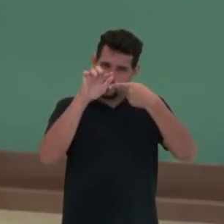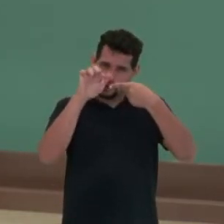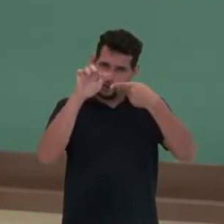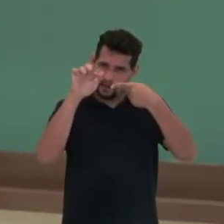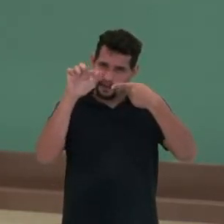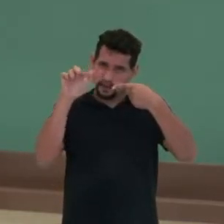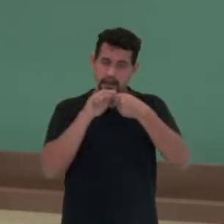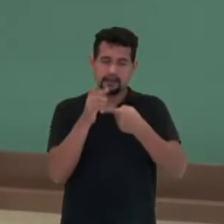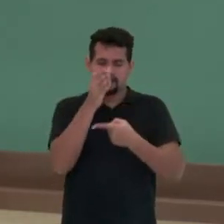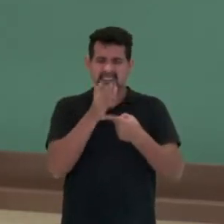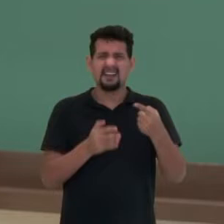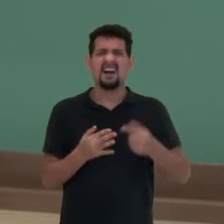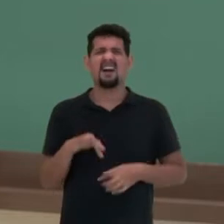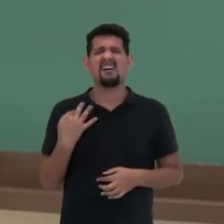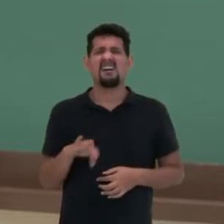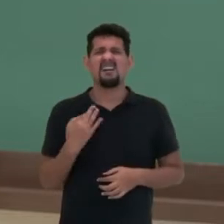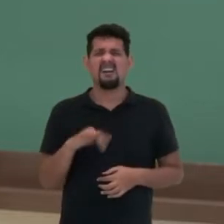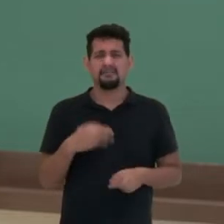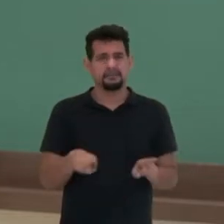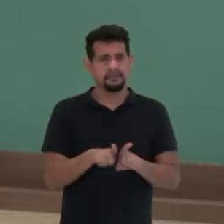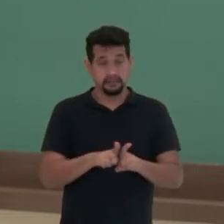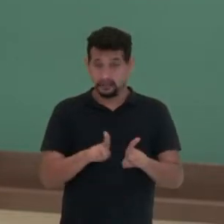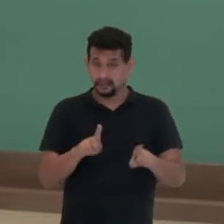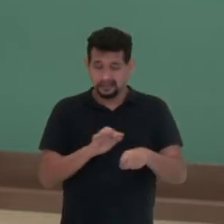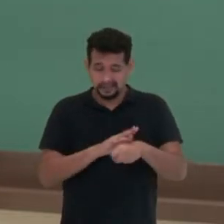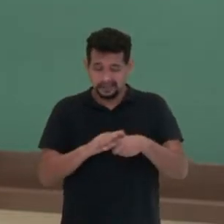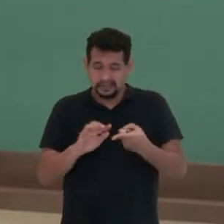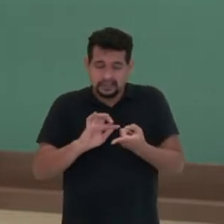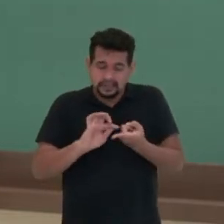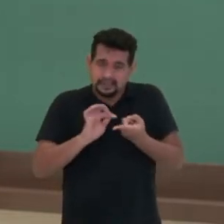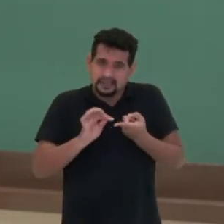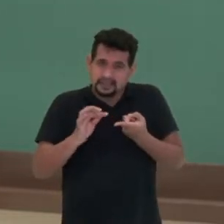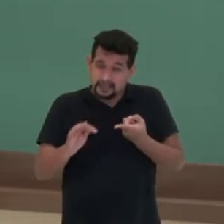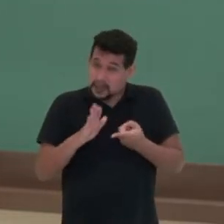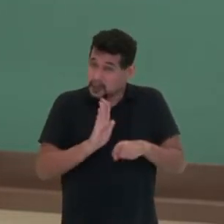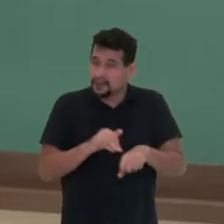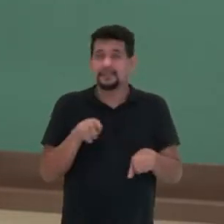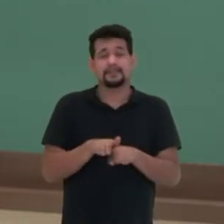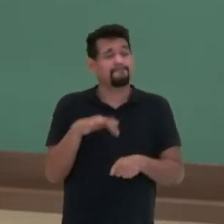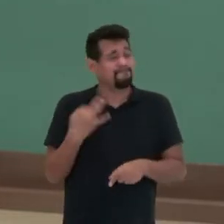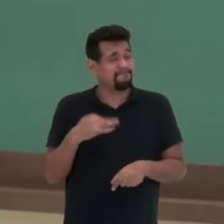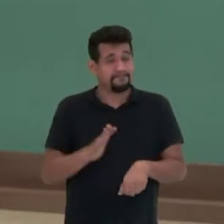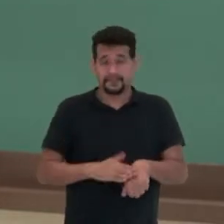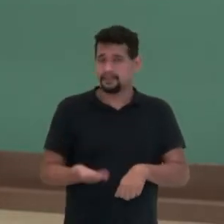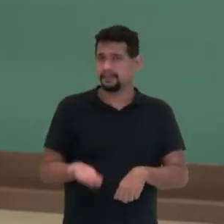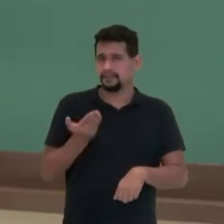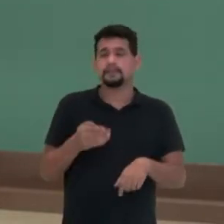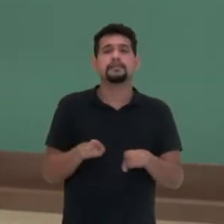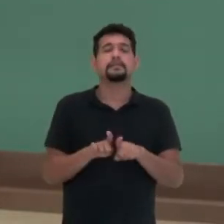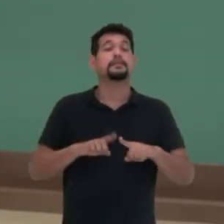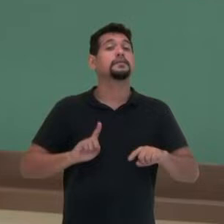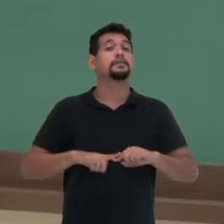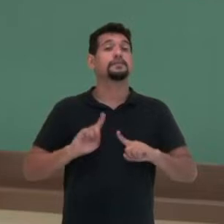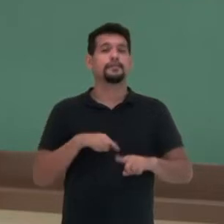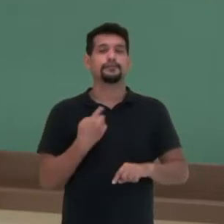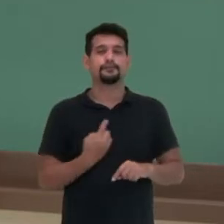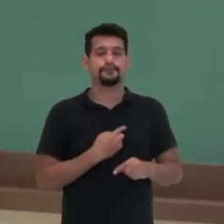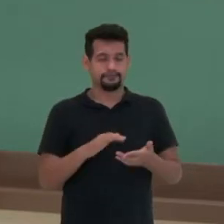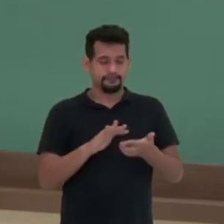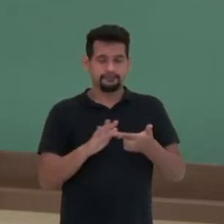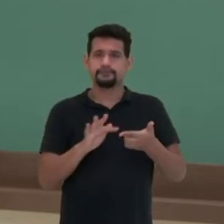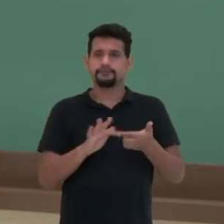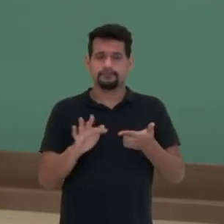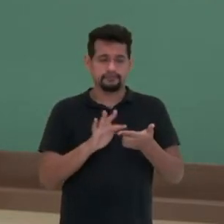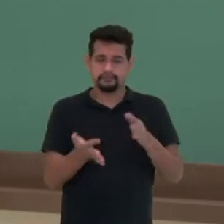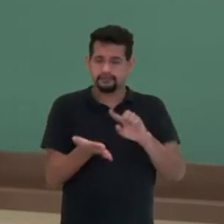corta com papel, acaba aumentando a superfície do nosso corte. Por isso que dói mais. E nosso tecido epitelial não